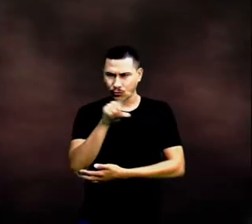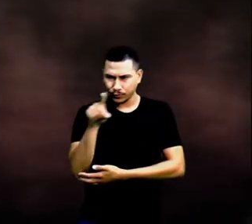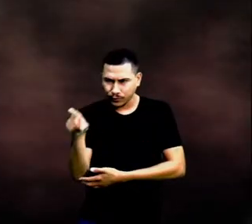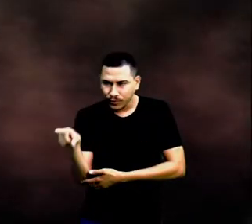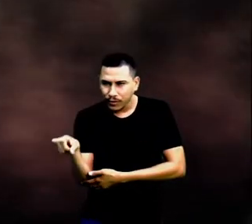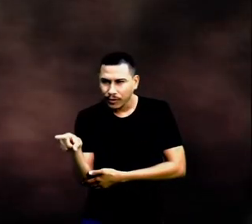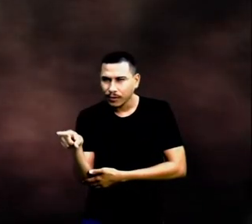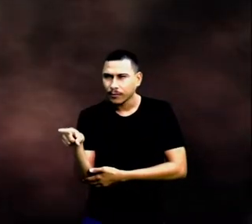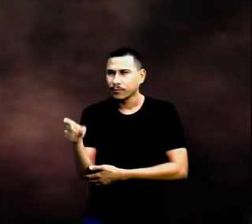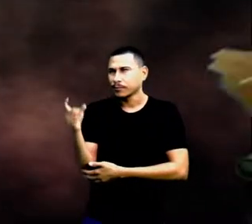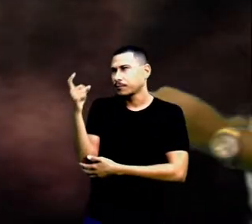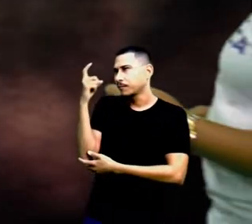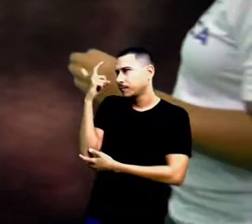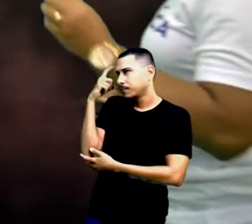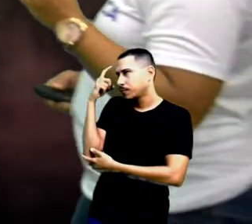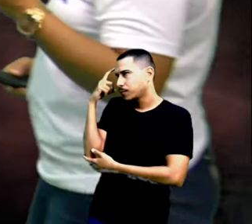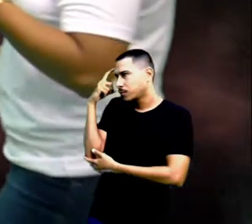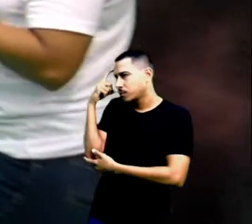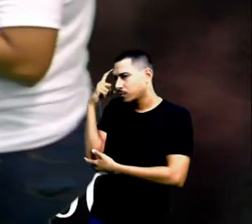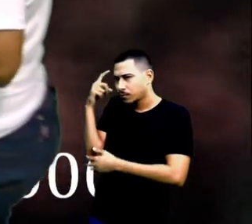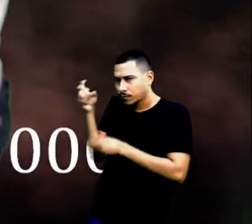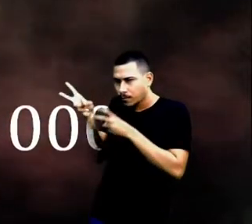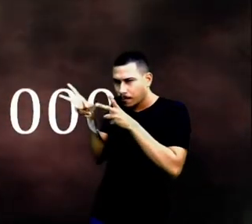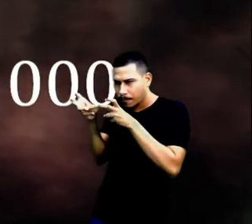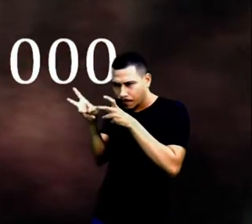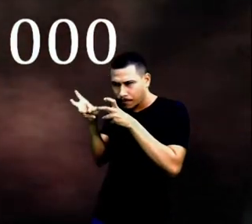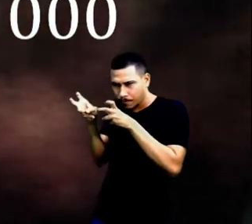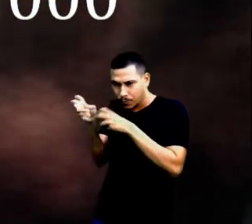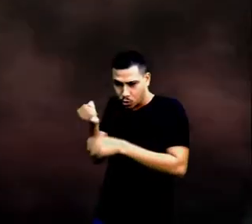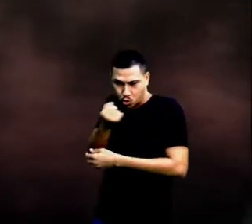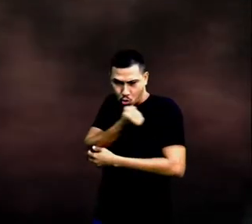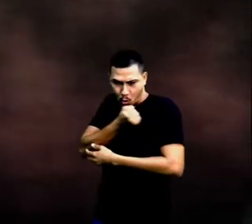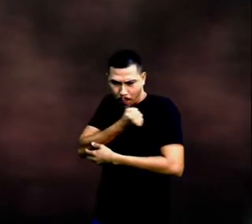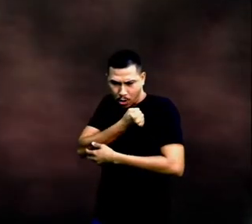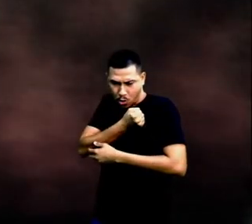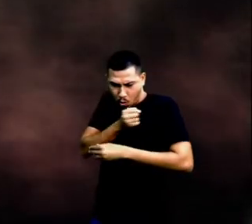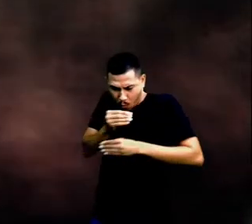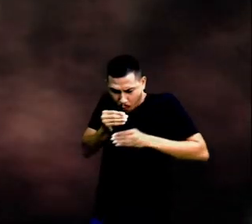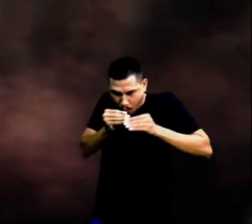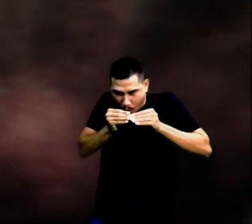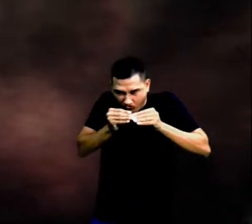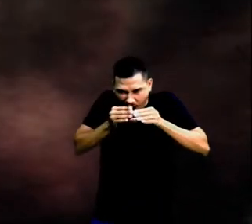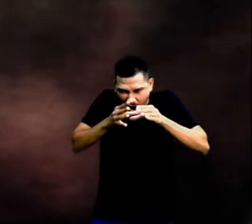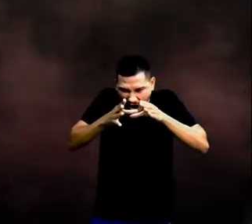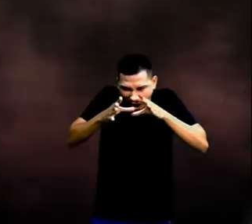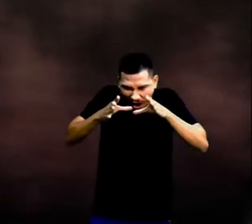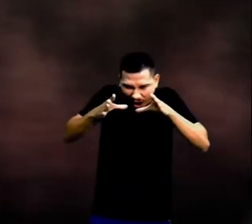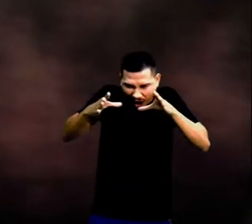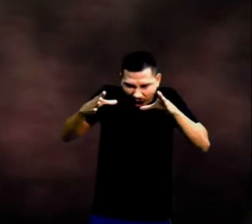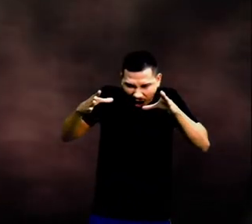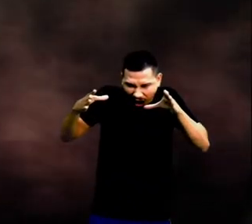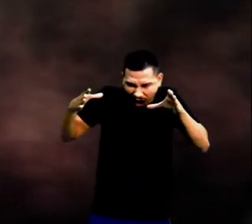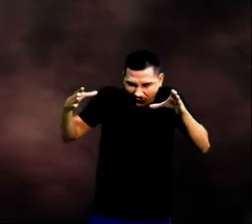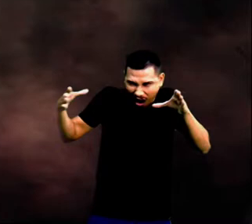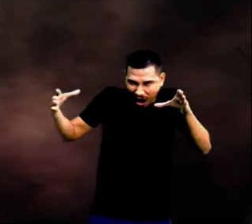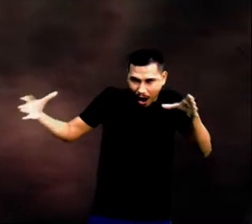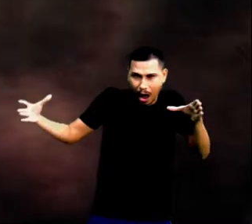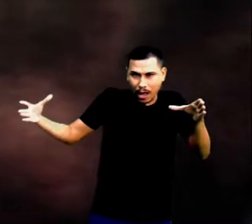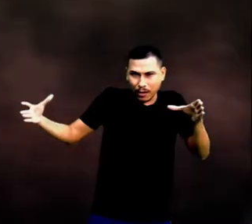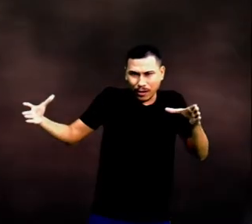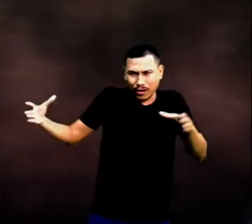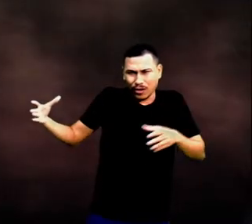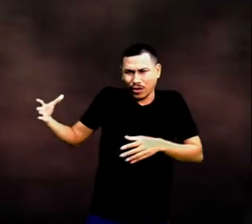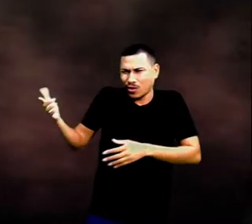já deparou com números tão grande mas tão grande que não conseguem nem